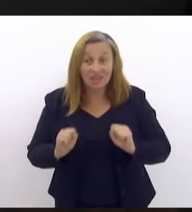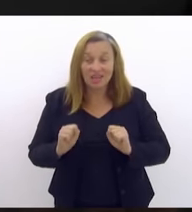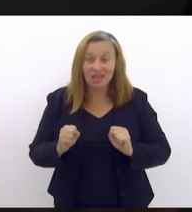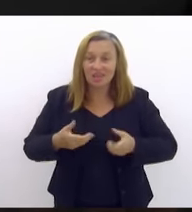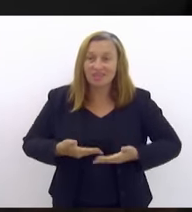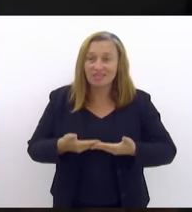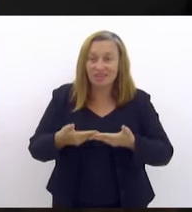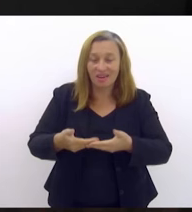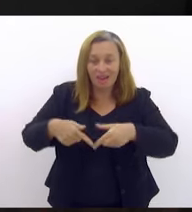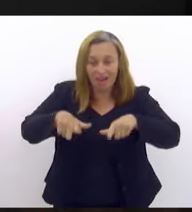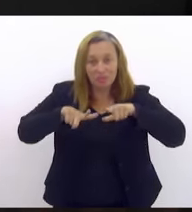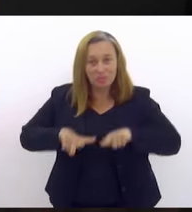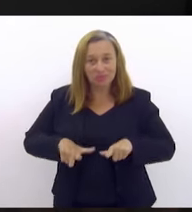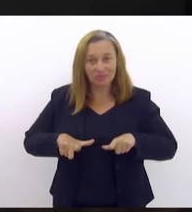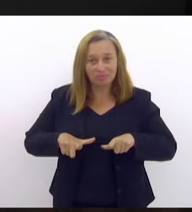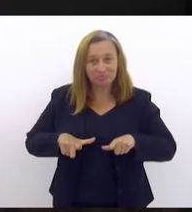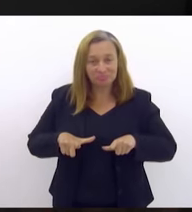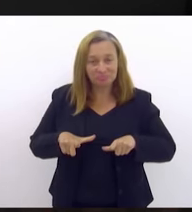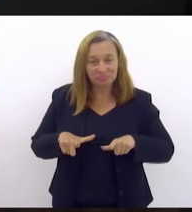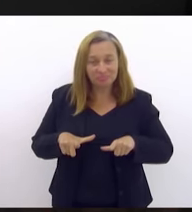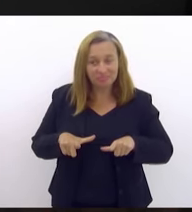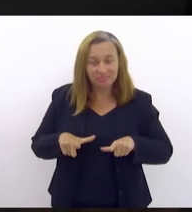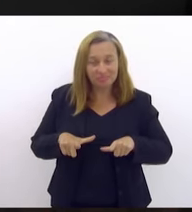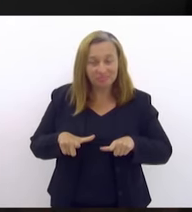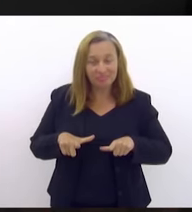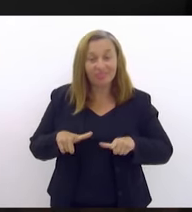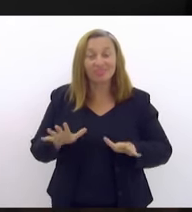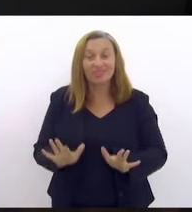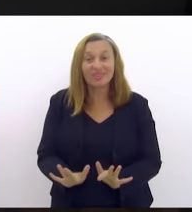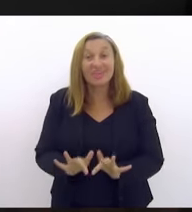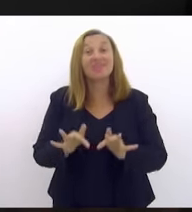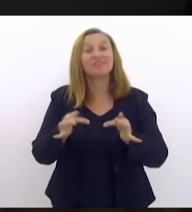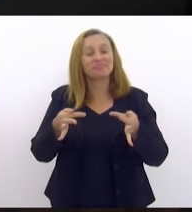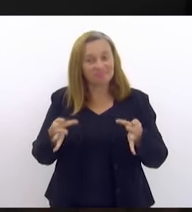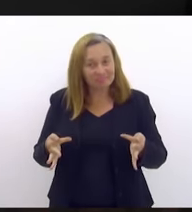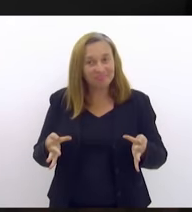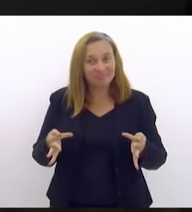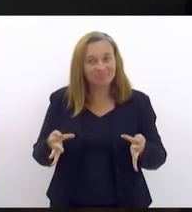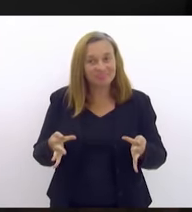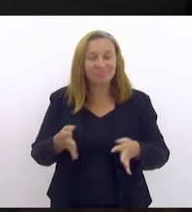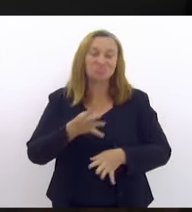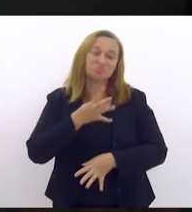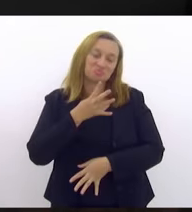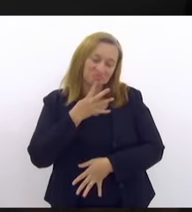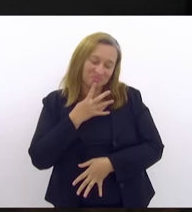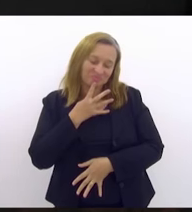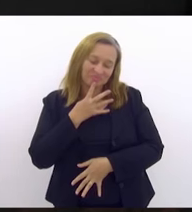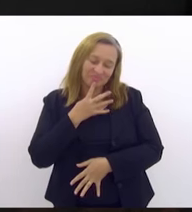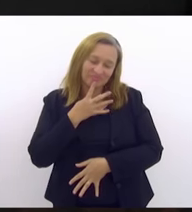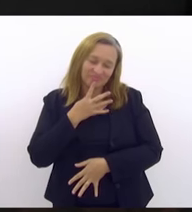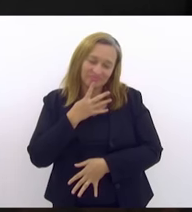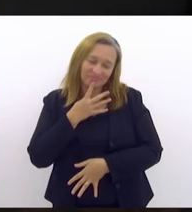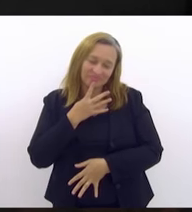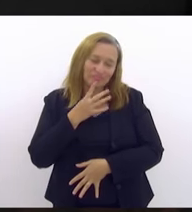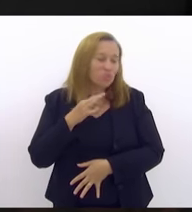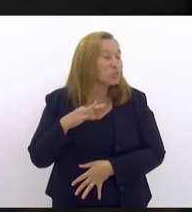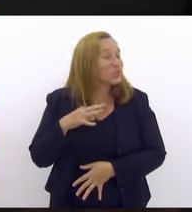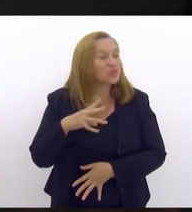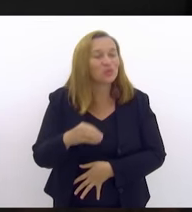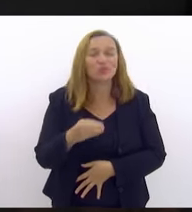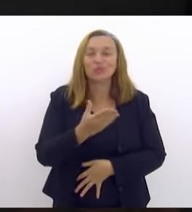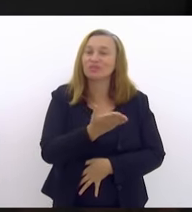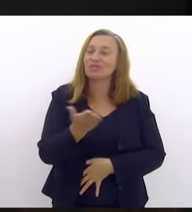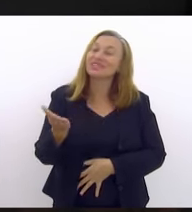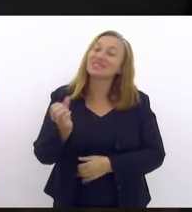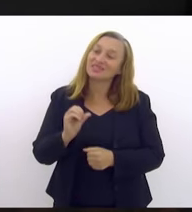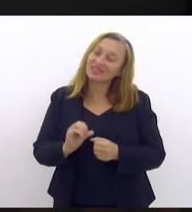entregar essa moção com muita humildade, é o reconhecimento por tudo que vocês